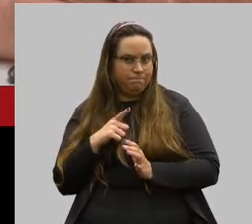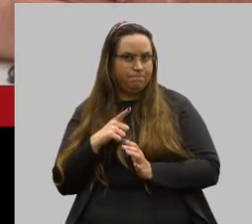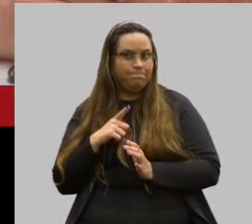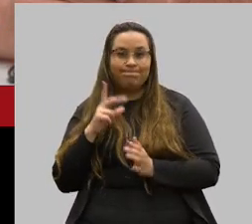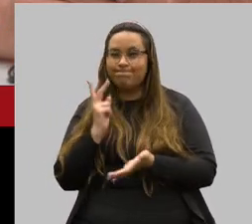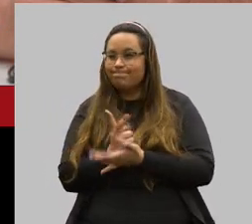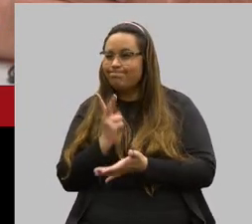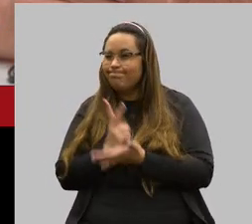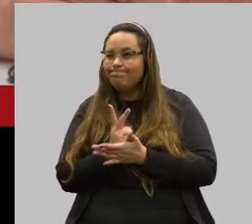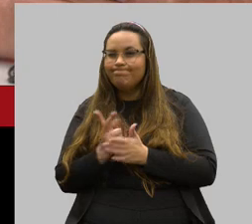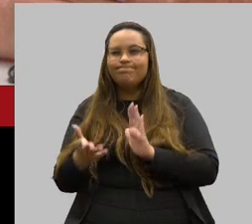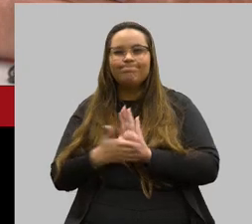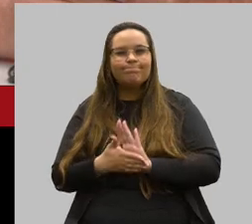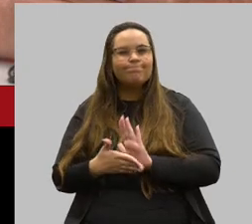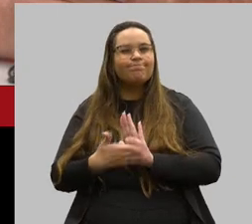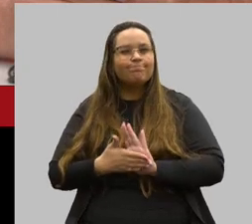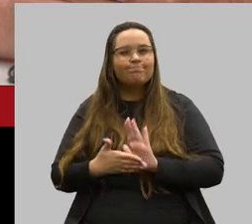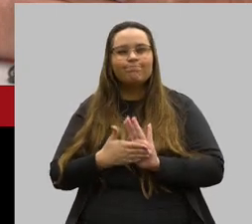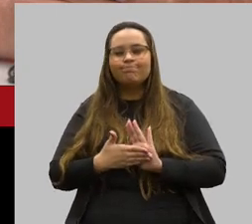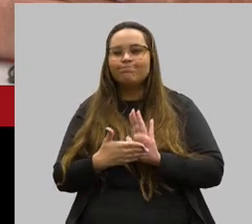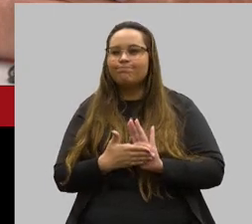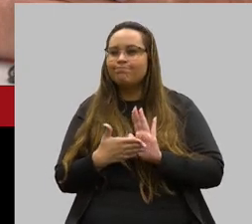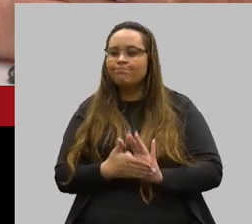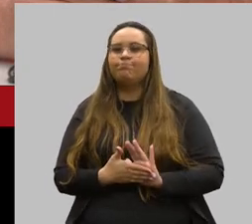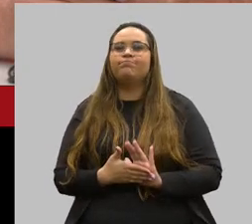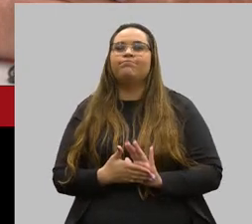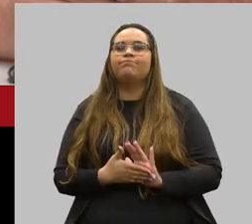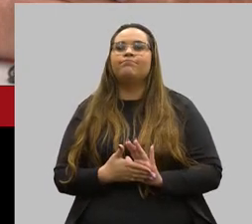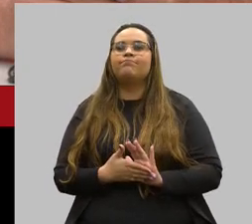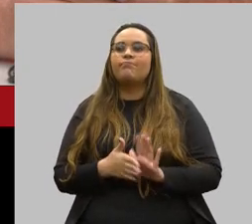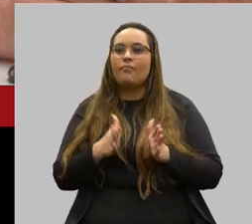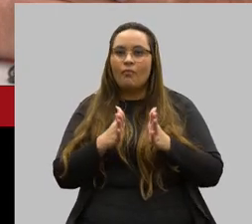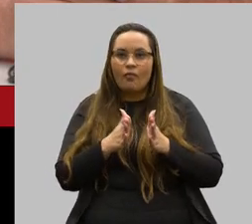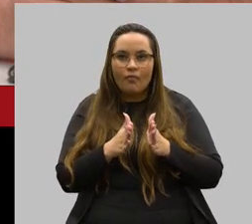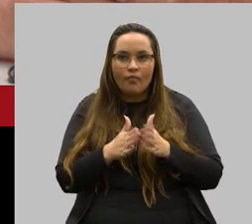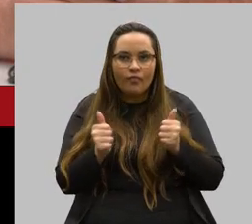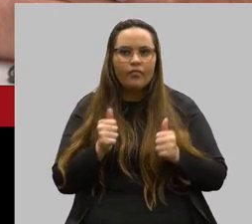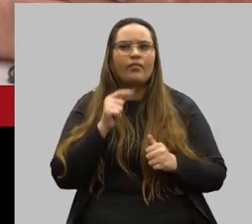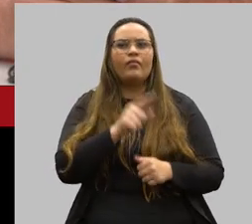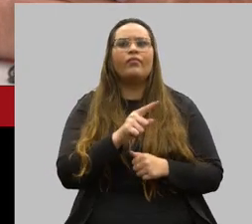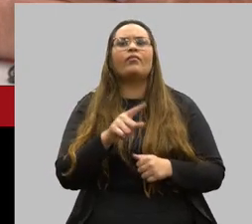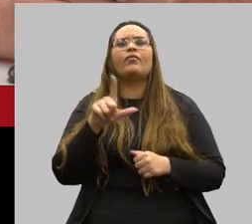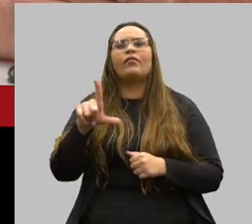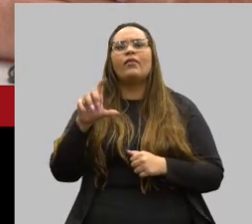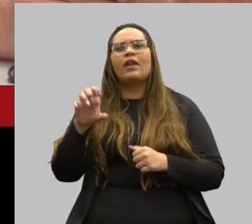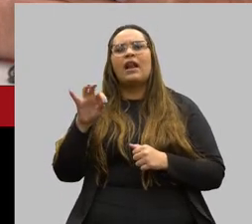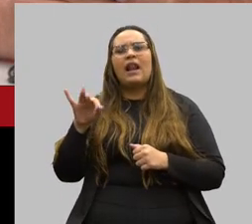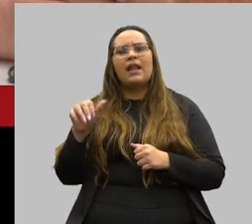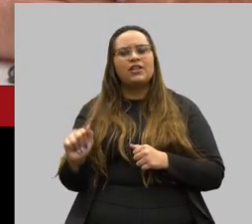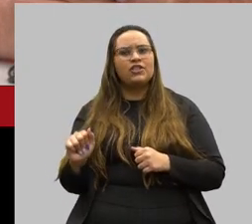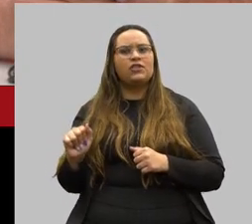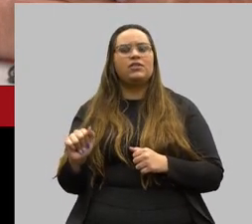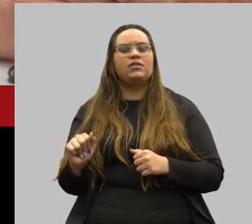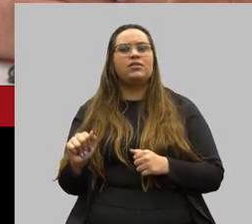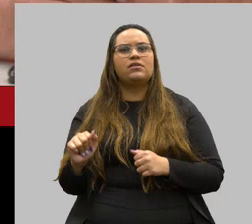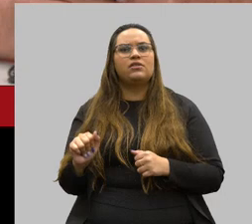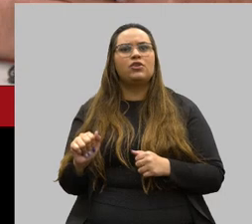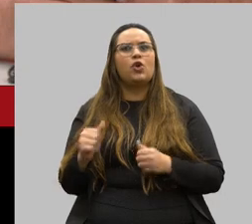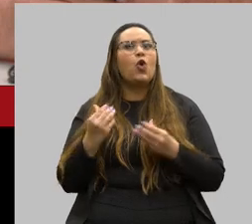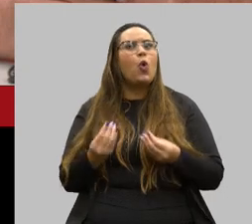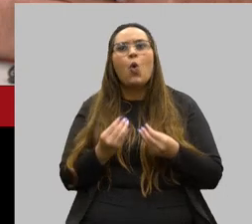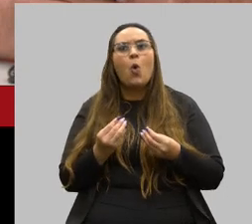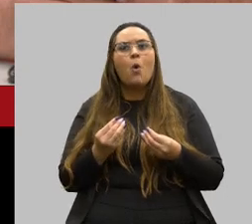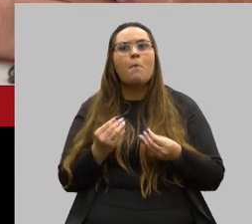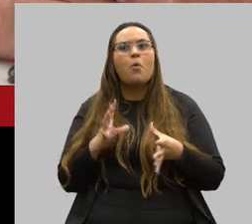insistentemente Deputado cobre da D Letícia Como está o